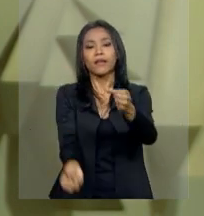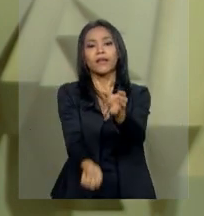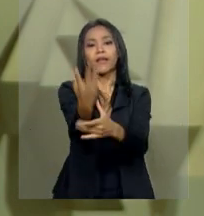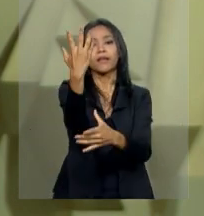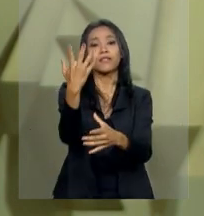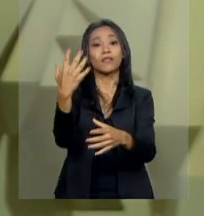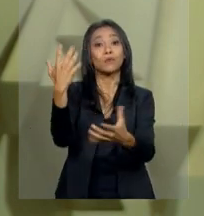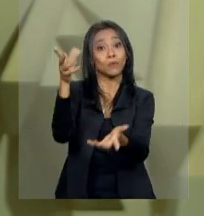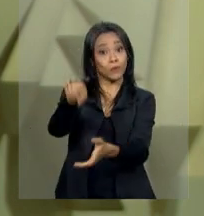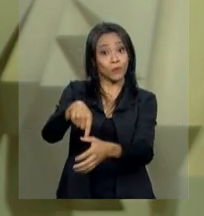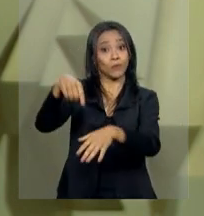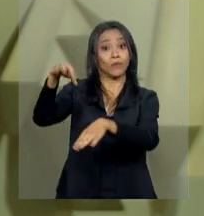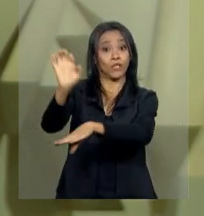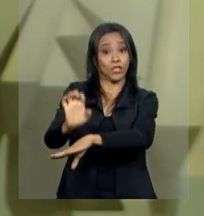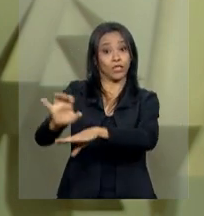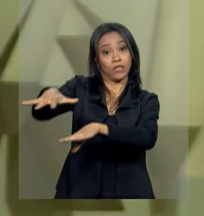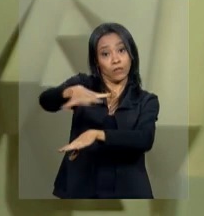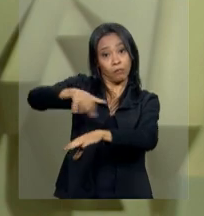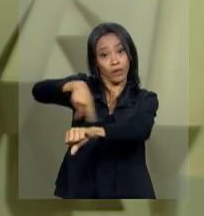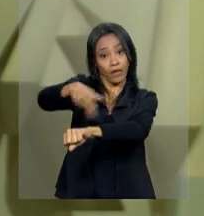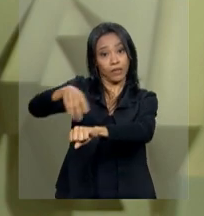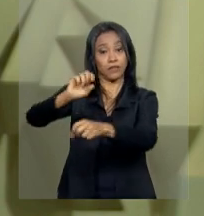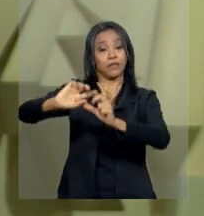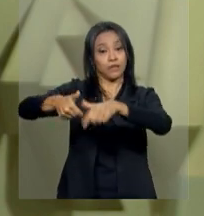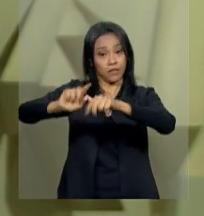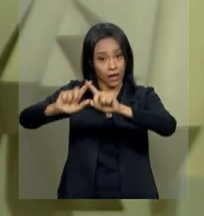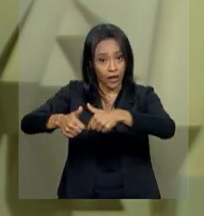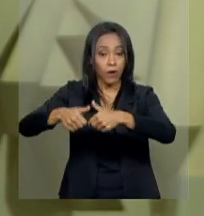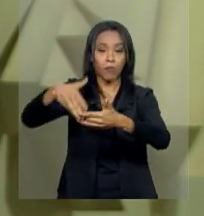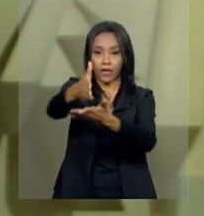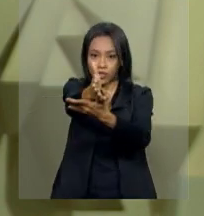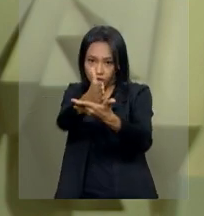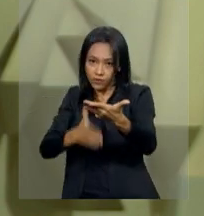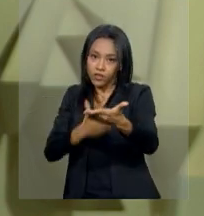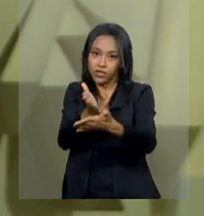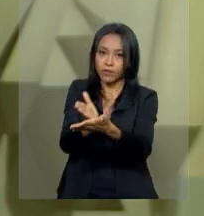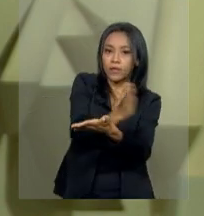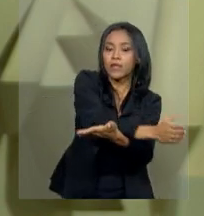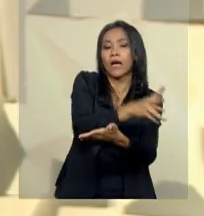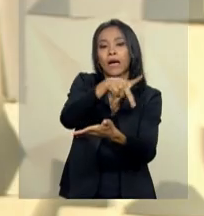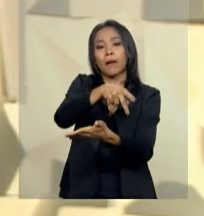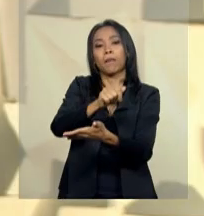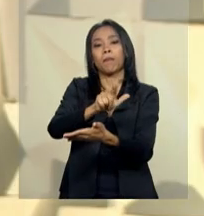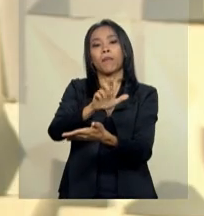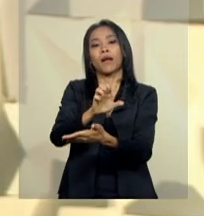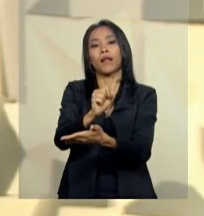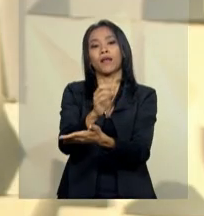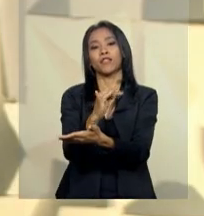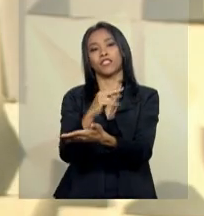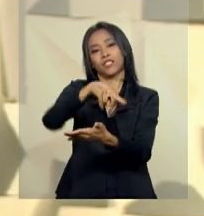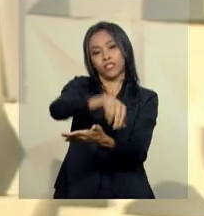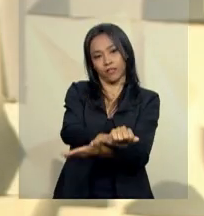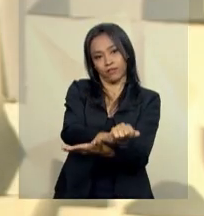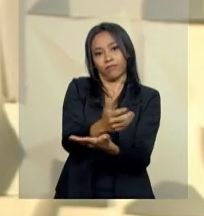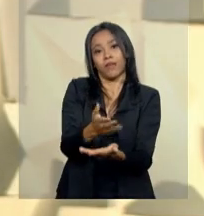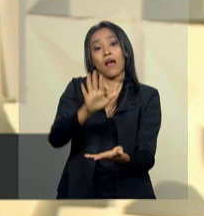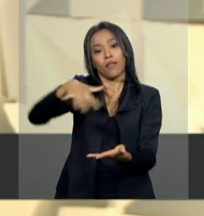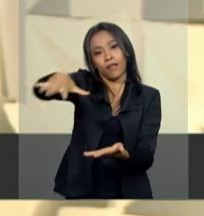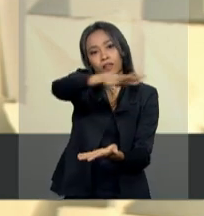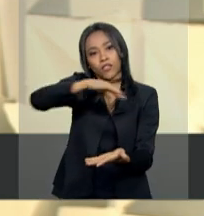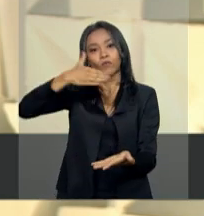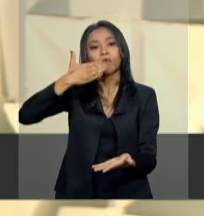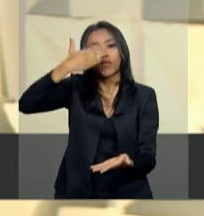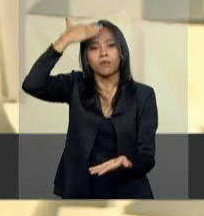de Israel a partir da divisão do território da Palestina no Oriente Médio. O Brasil tem um papel relevante na ONU,